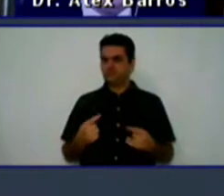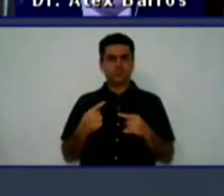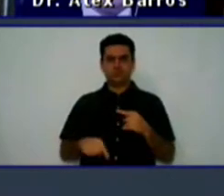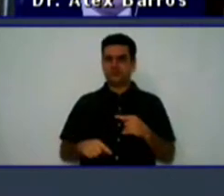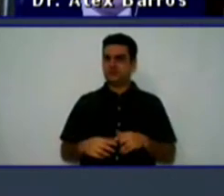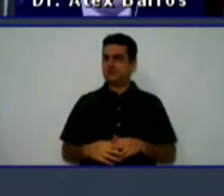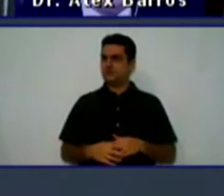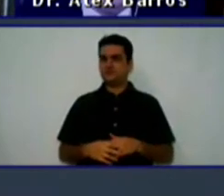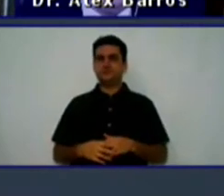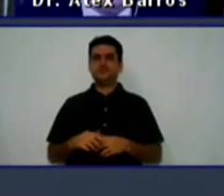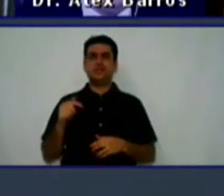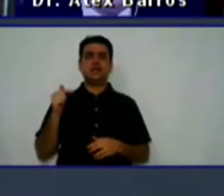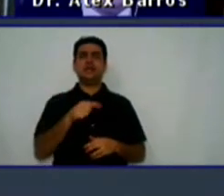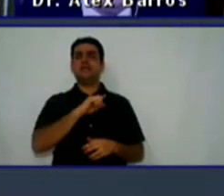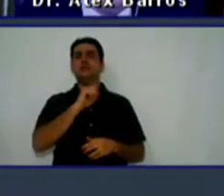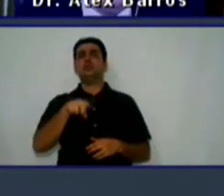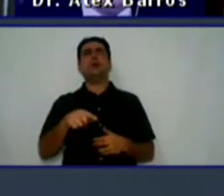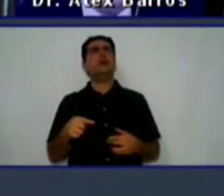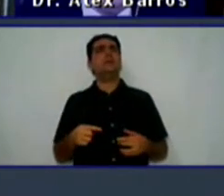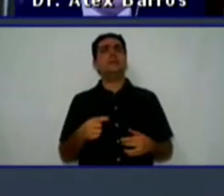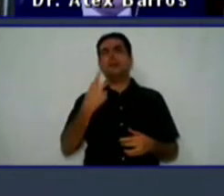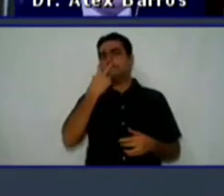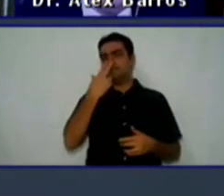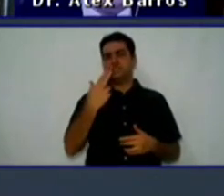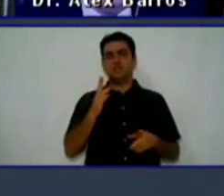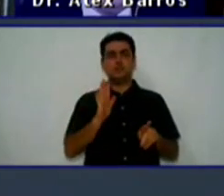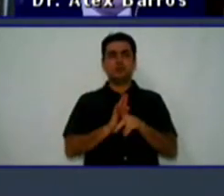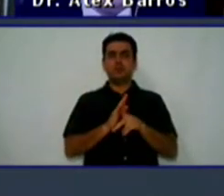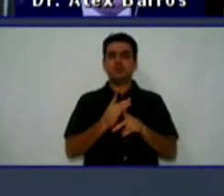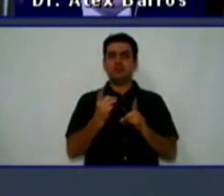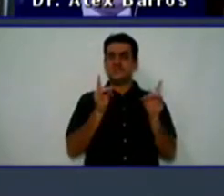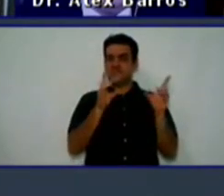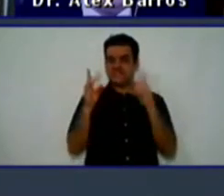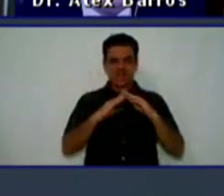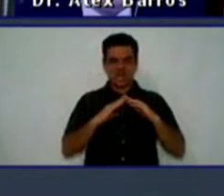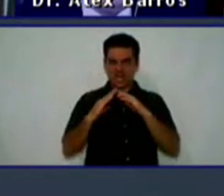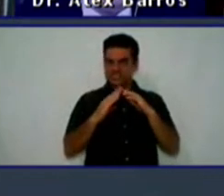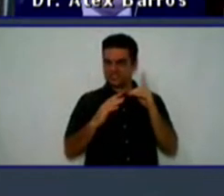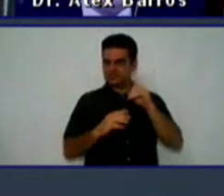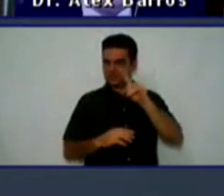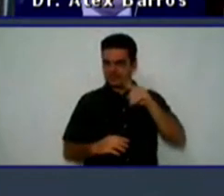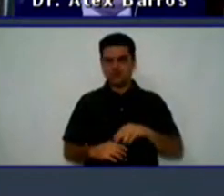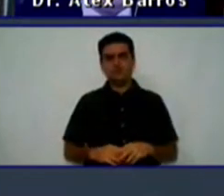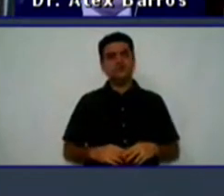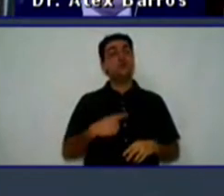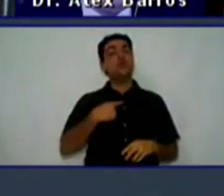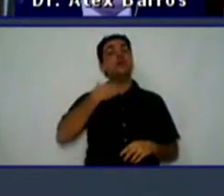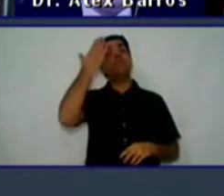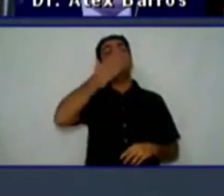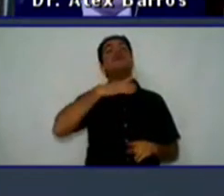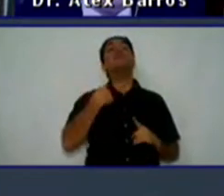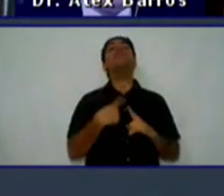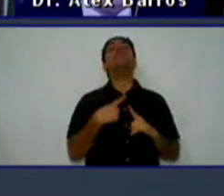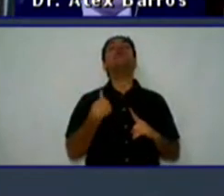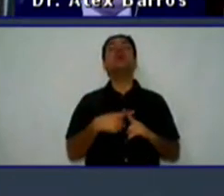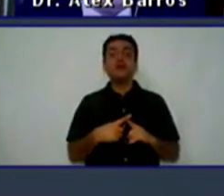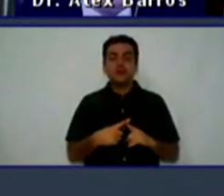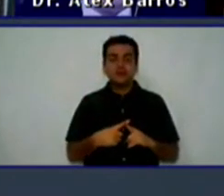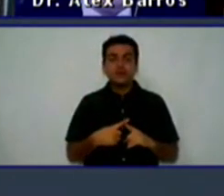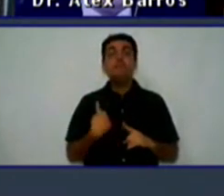Não é uma agência de imóveis, o partido político. Deve-se comprovar realmente que o